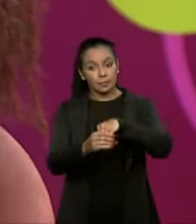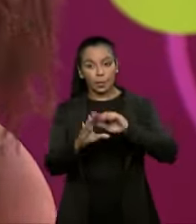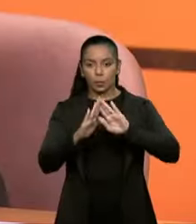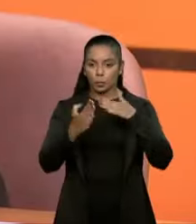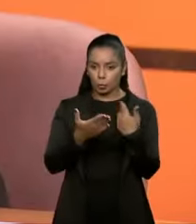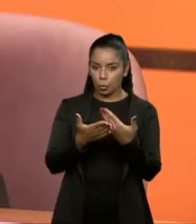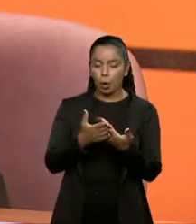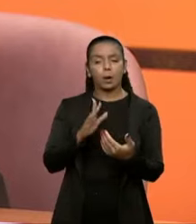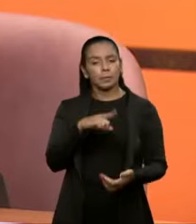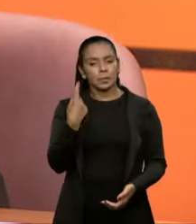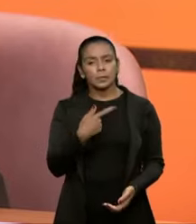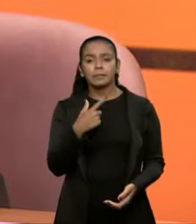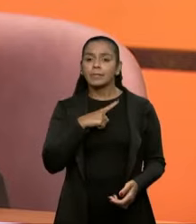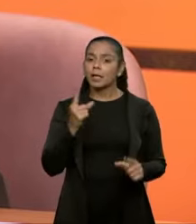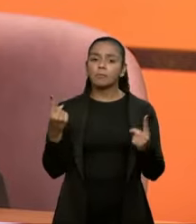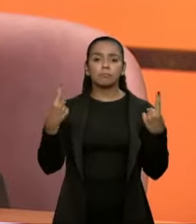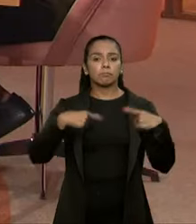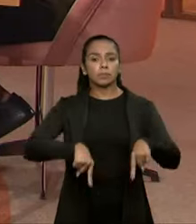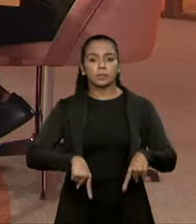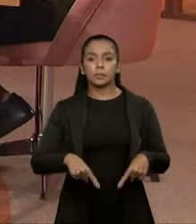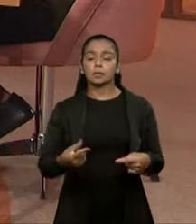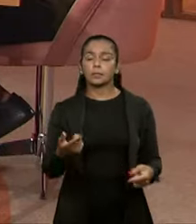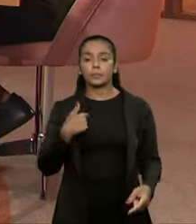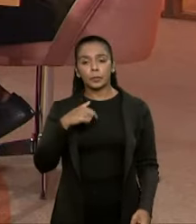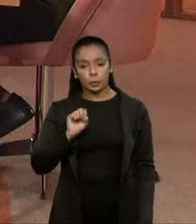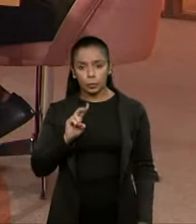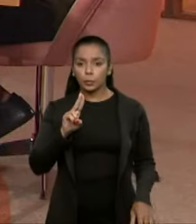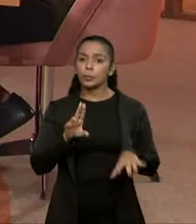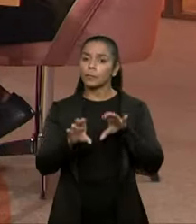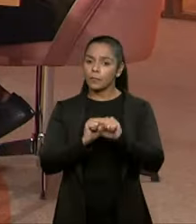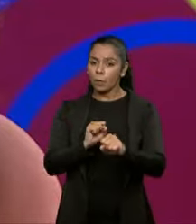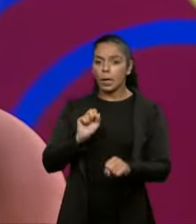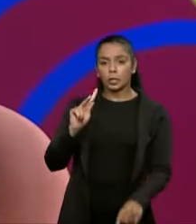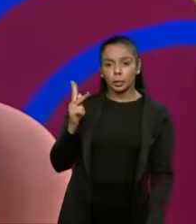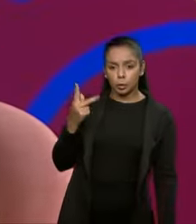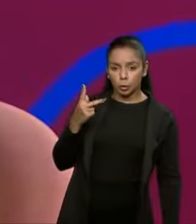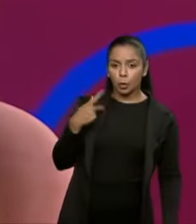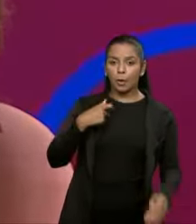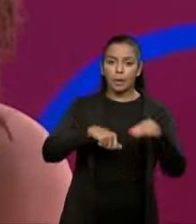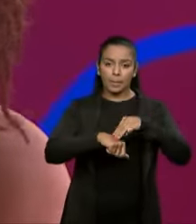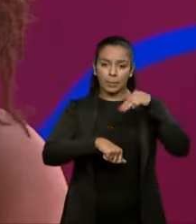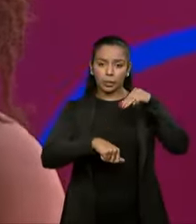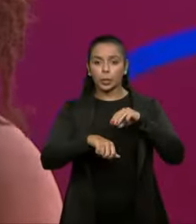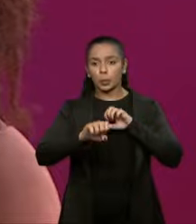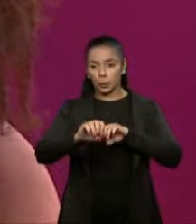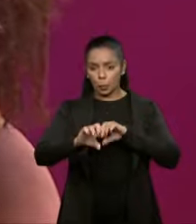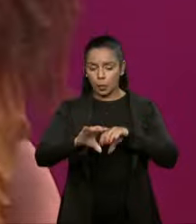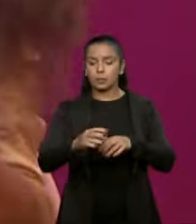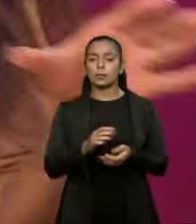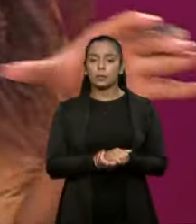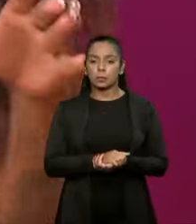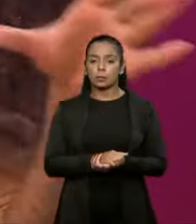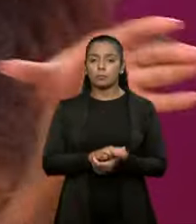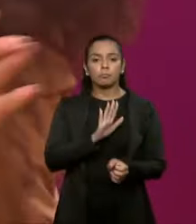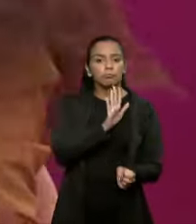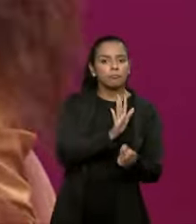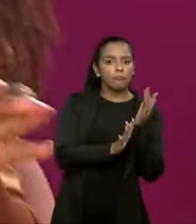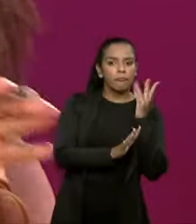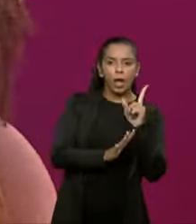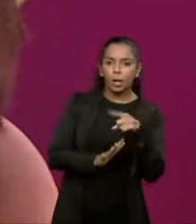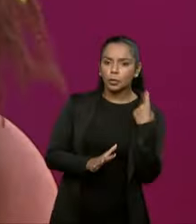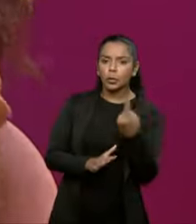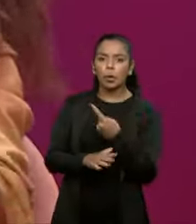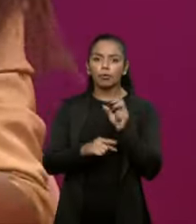escolas. Mas a gente tem um desafio muito grande, né? Eu sou formada em História, fiz um mestrado em Educação. Vários de nós passamos, né,